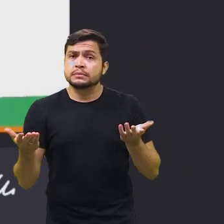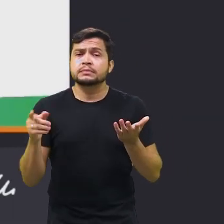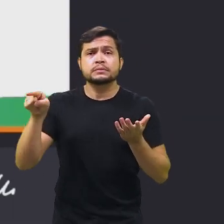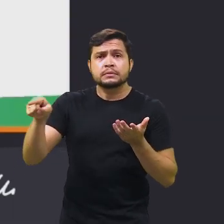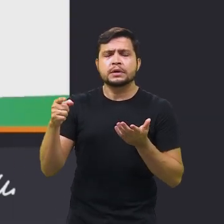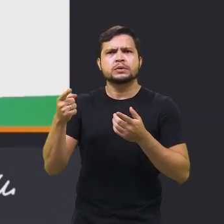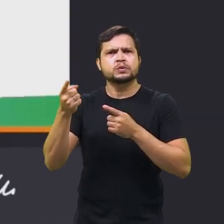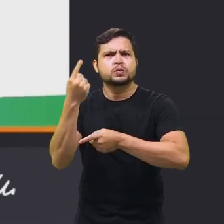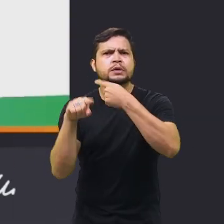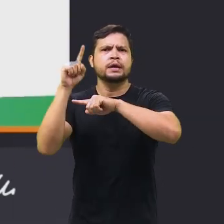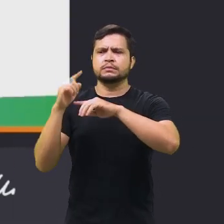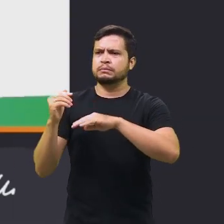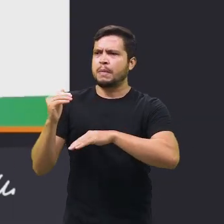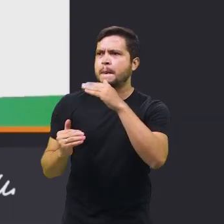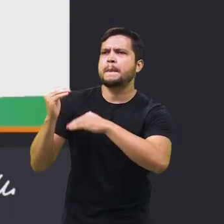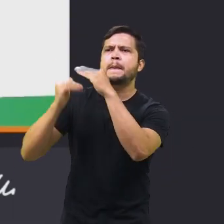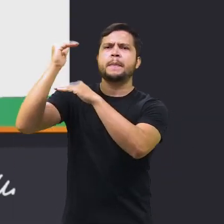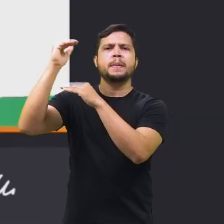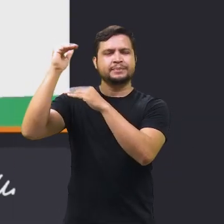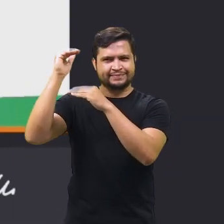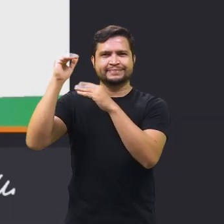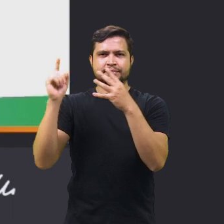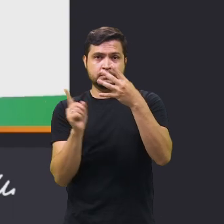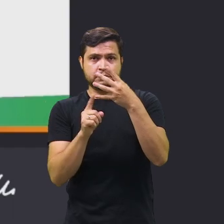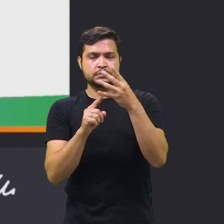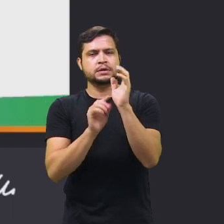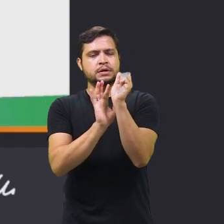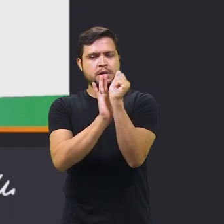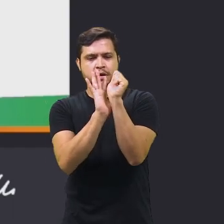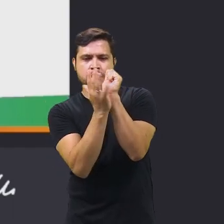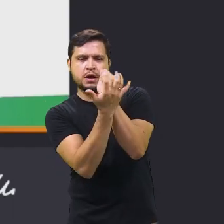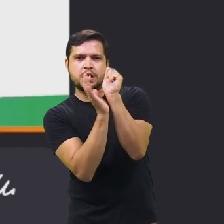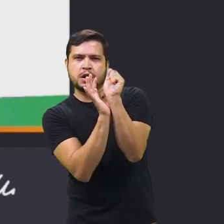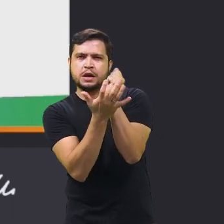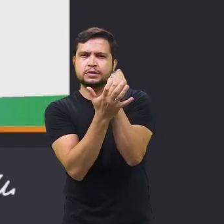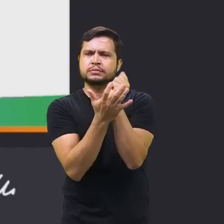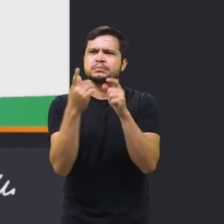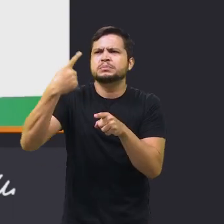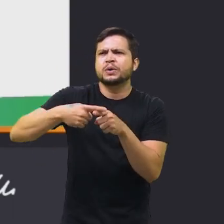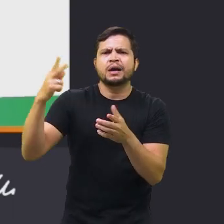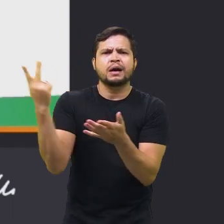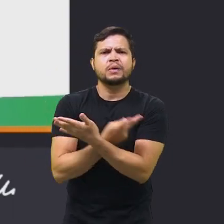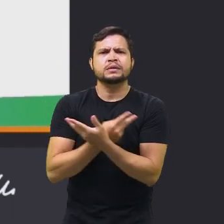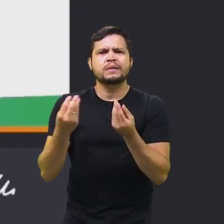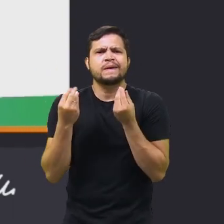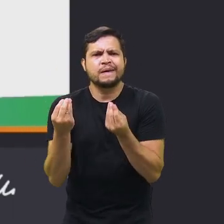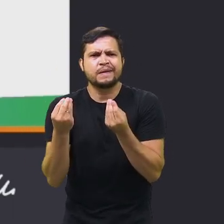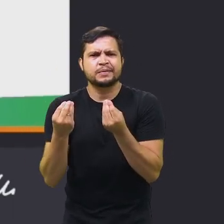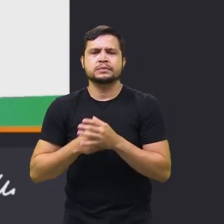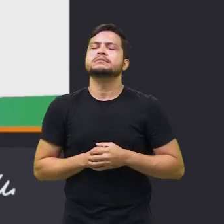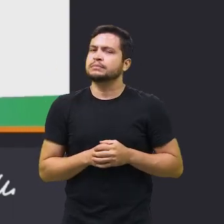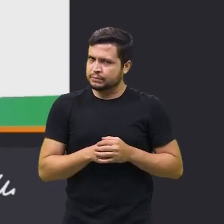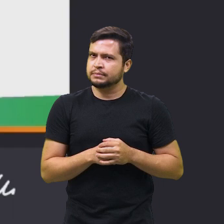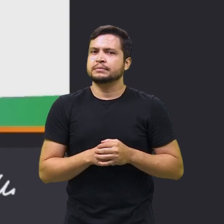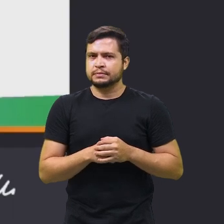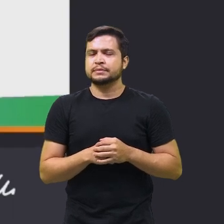sucesso evolutivo das angiospermas estão associados à ação de animais que atuam na polinização de suas